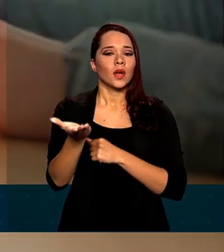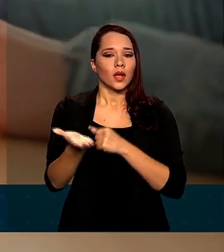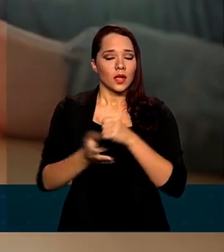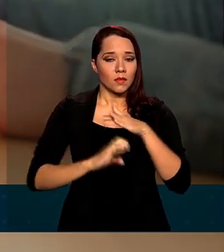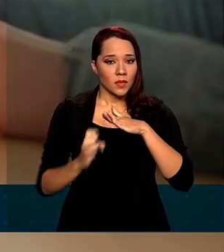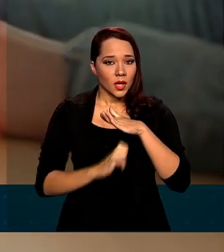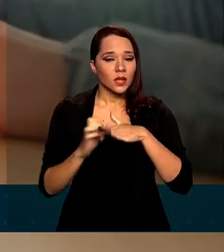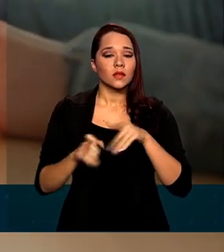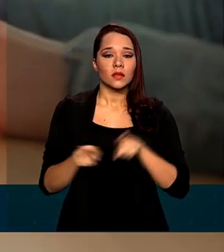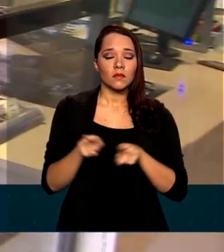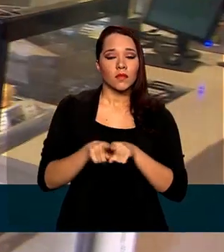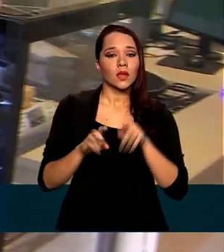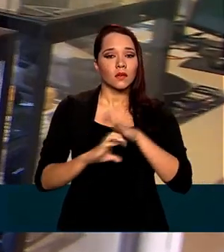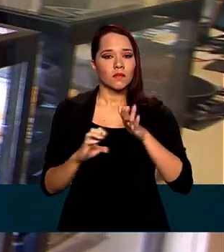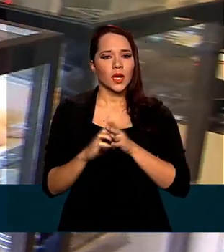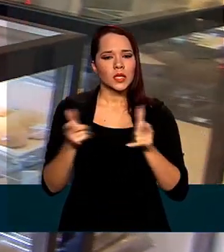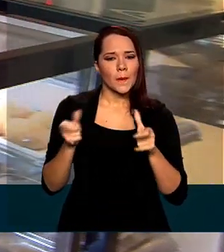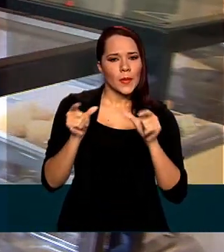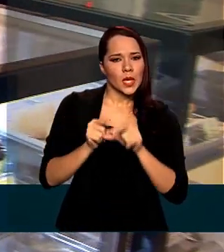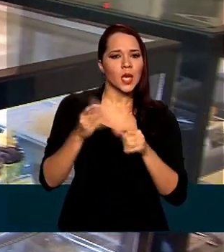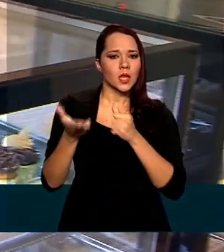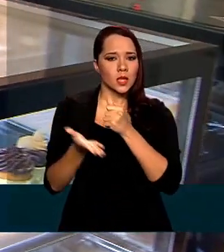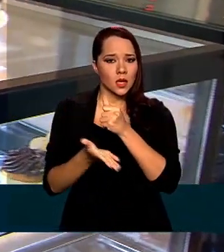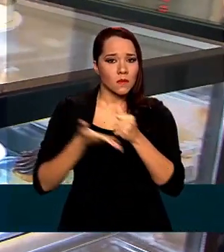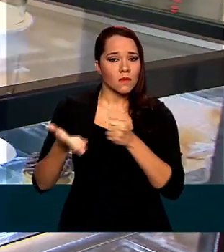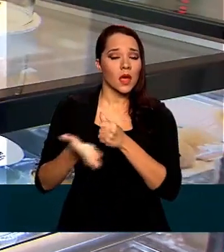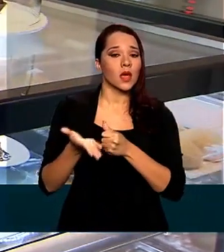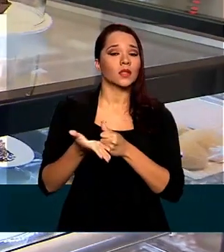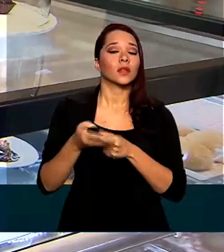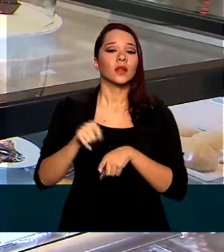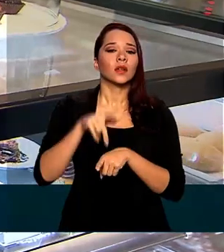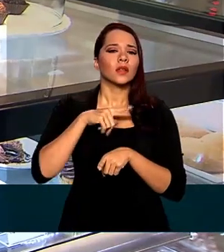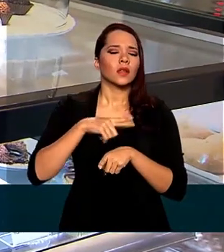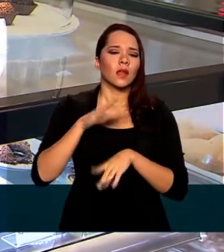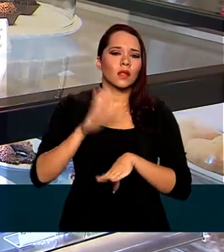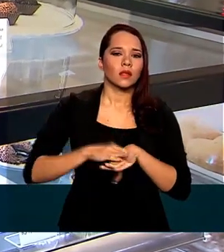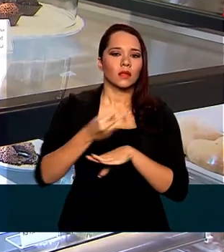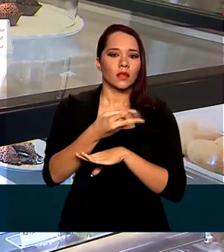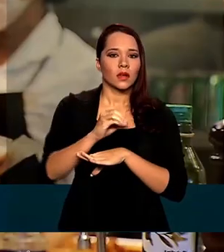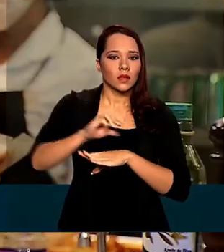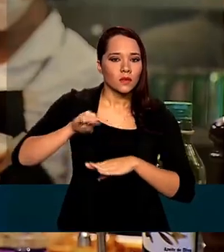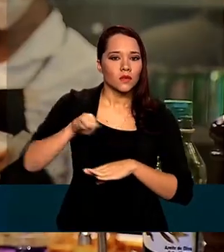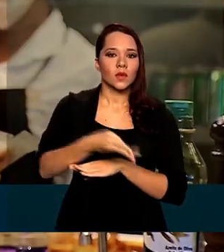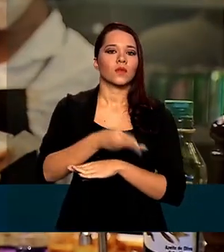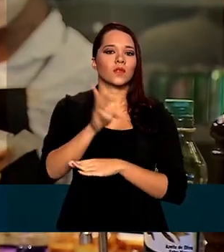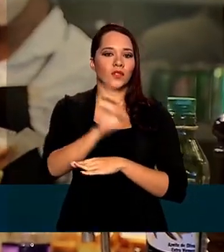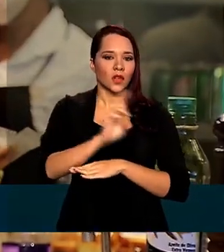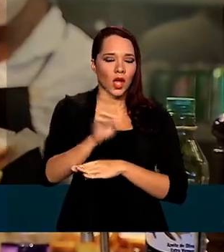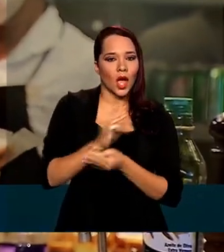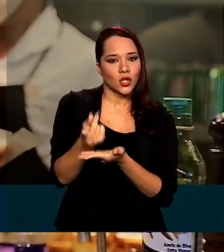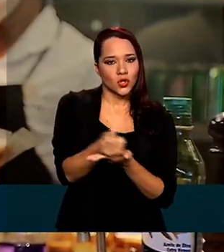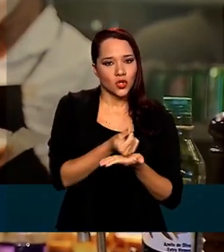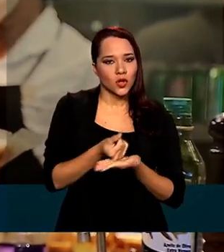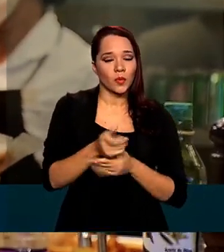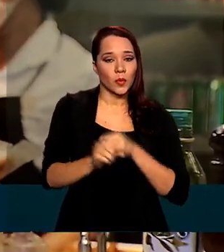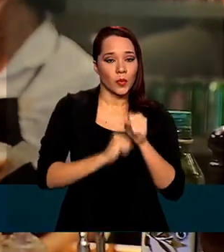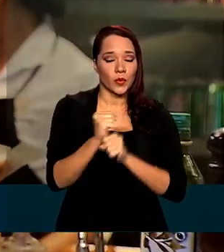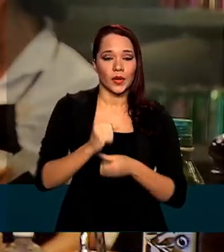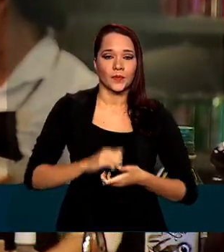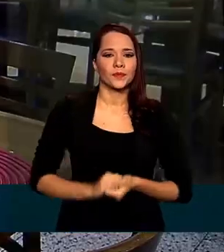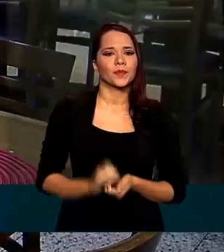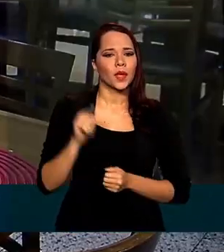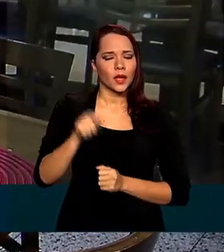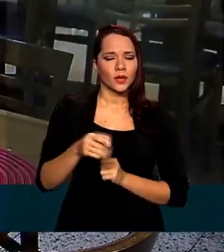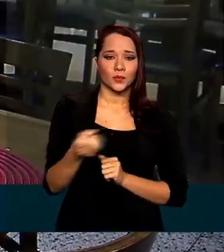médio porte, ou seja, que tenham faturamento de até 300 milhões de reais por ano. Esse novo programa, então,